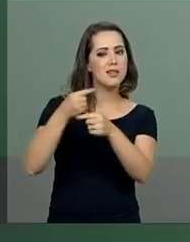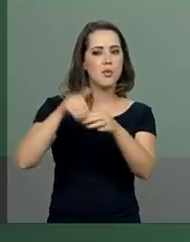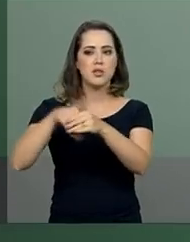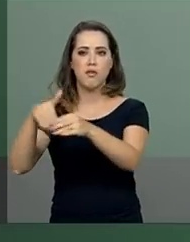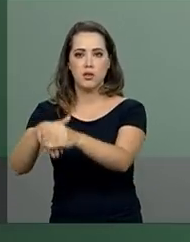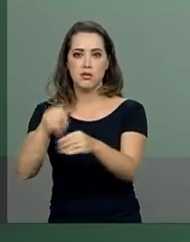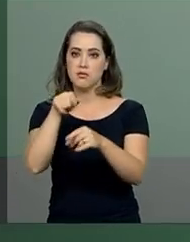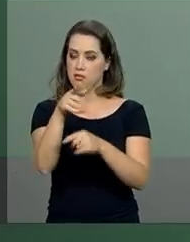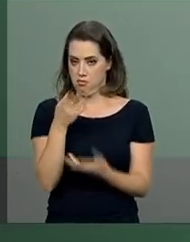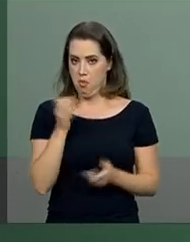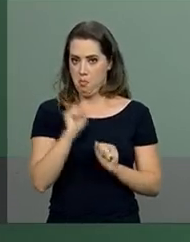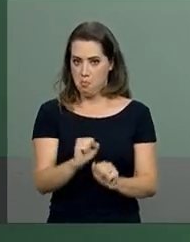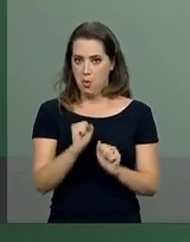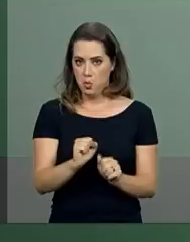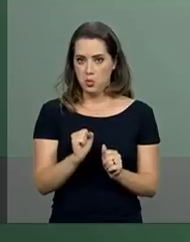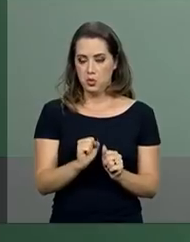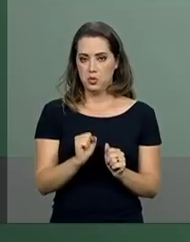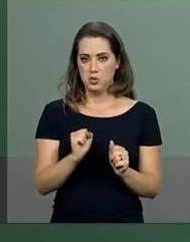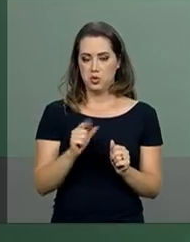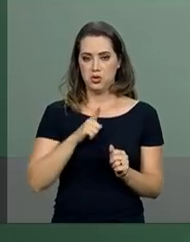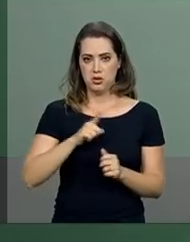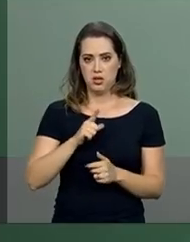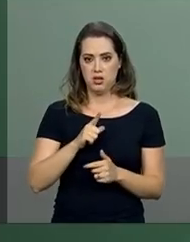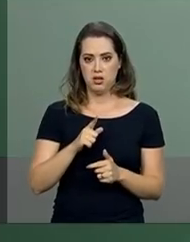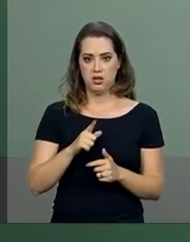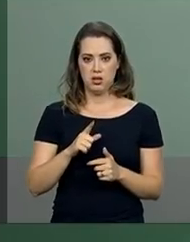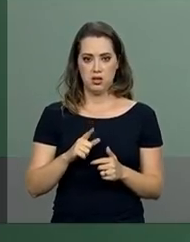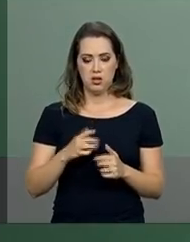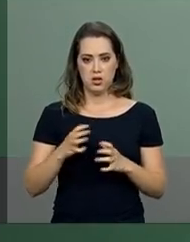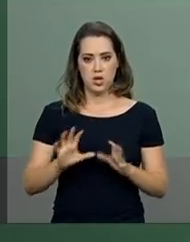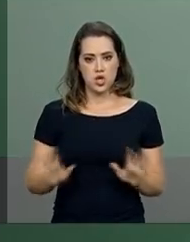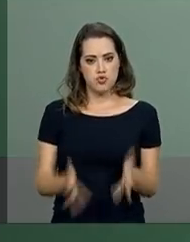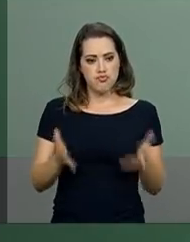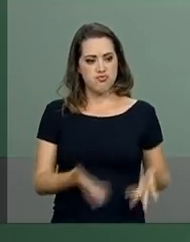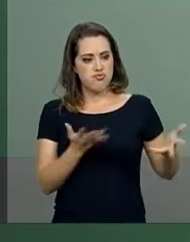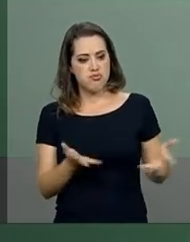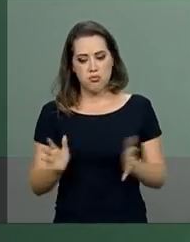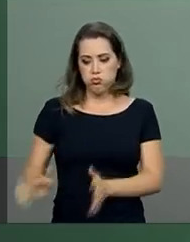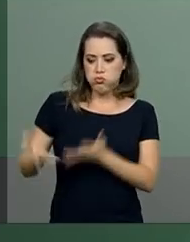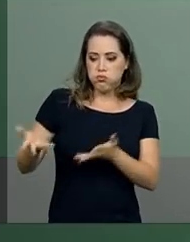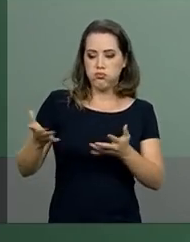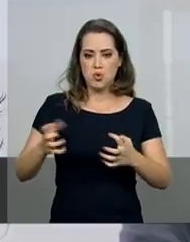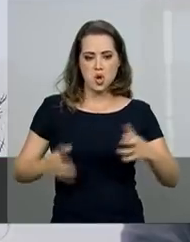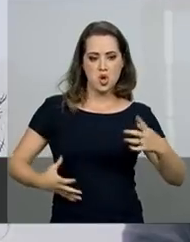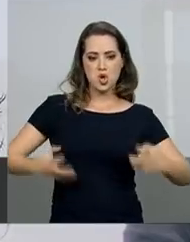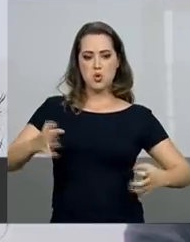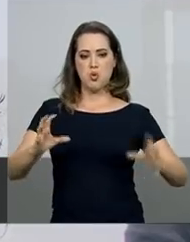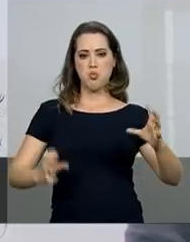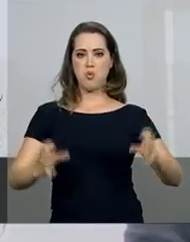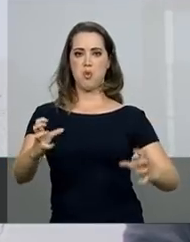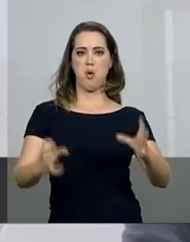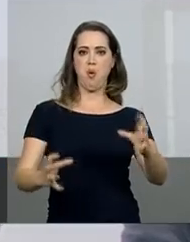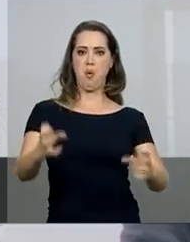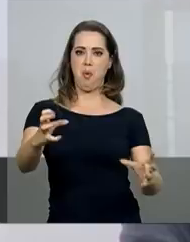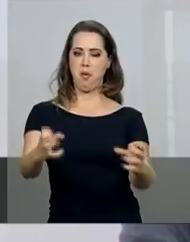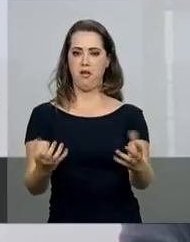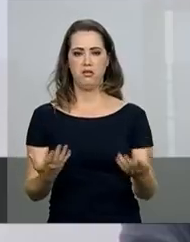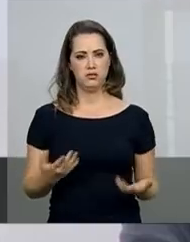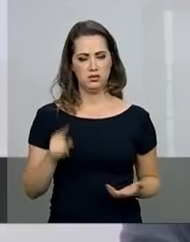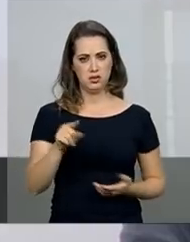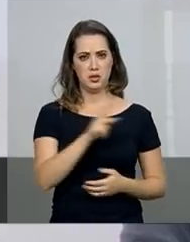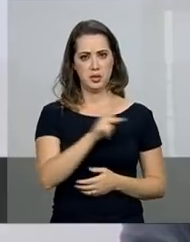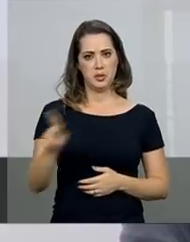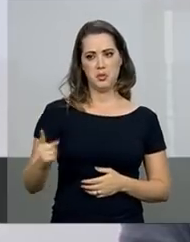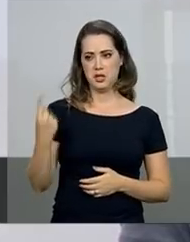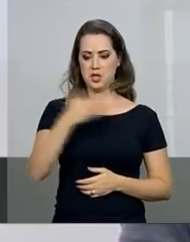eleito você não pode é é a acabar e crescendo aumentando essa é sentimento de de um presidente